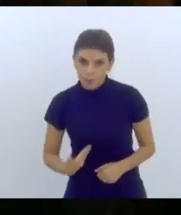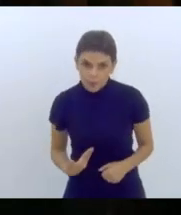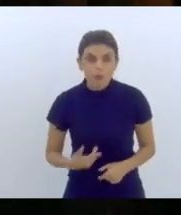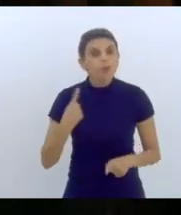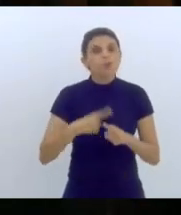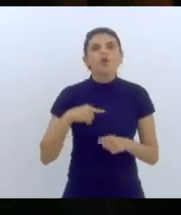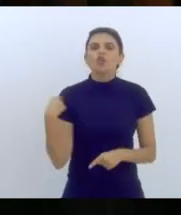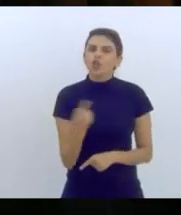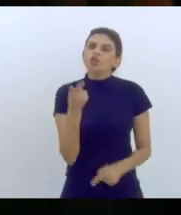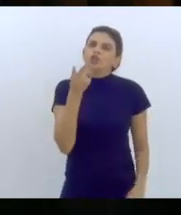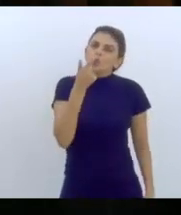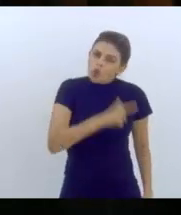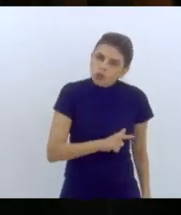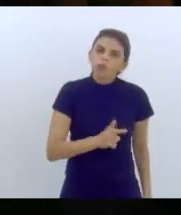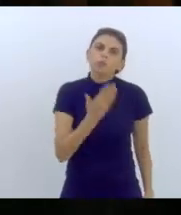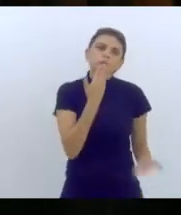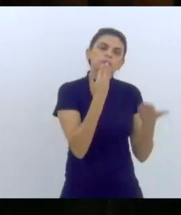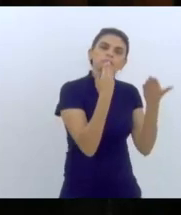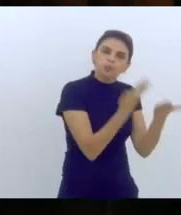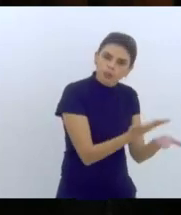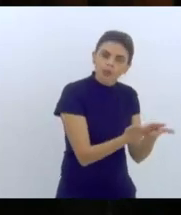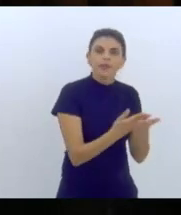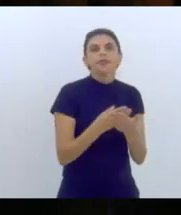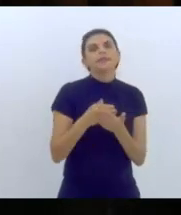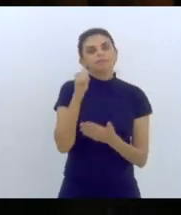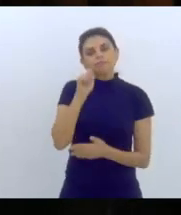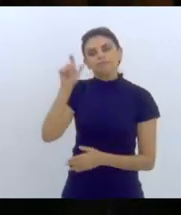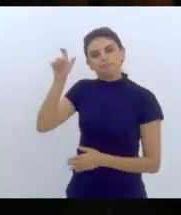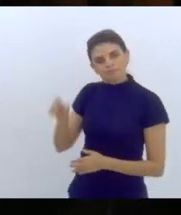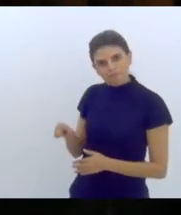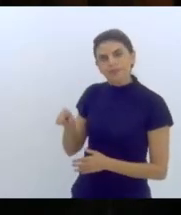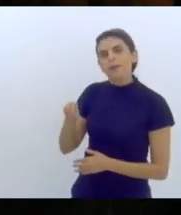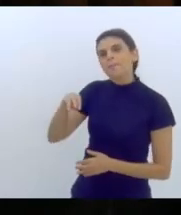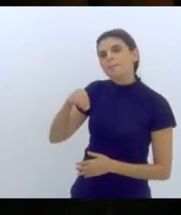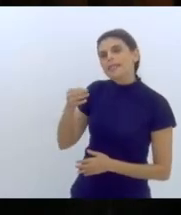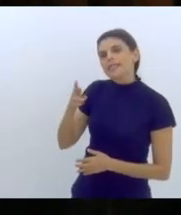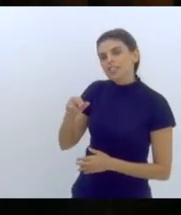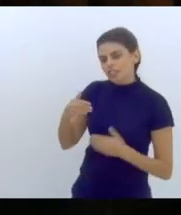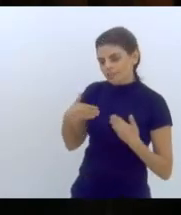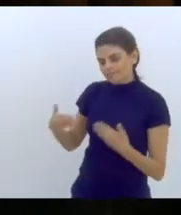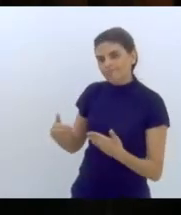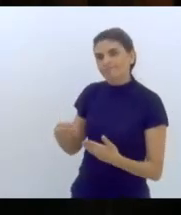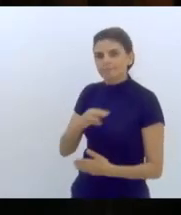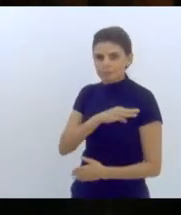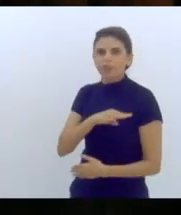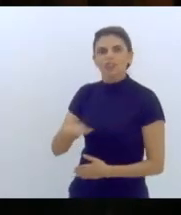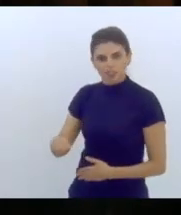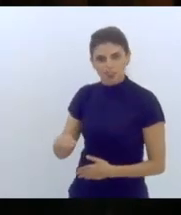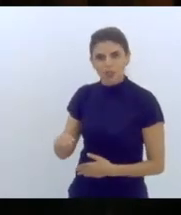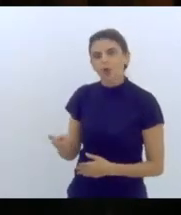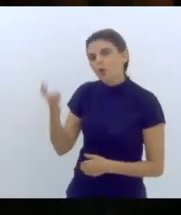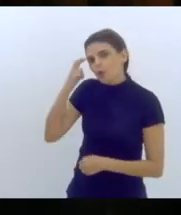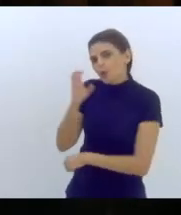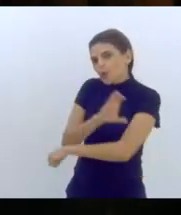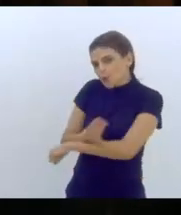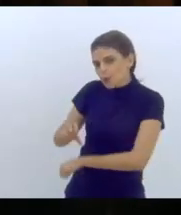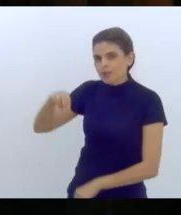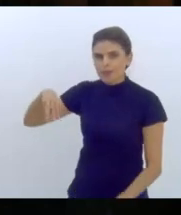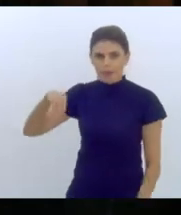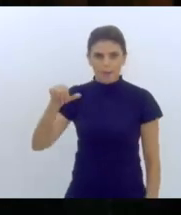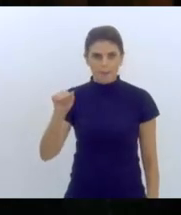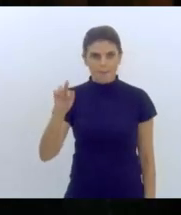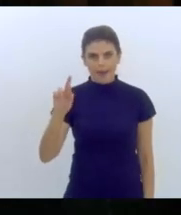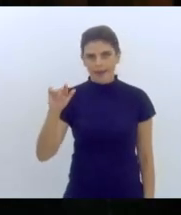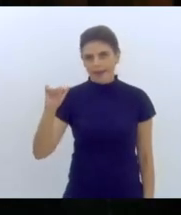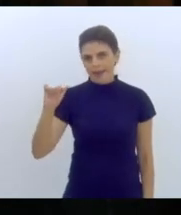porque nós conseguimos acionar a ministra da Cultura, Margarete, porque nós conseguimos acionar